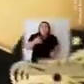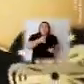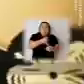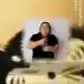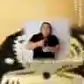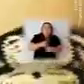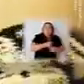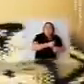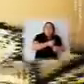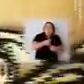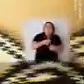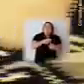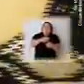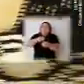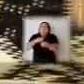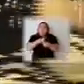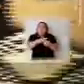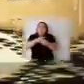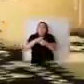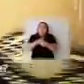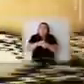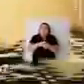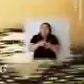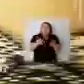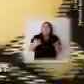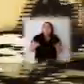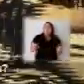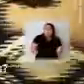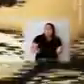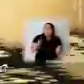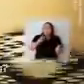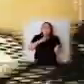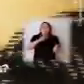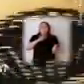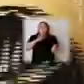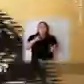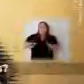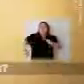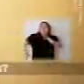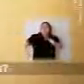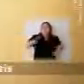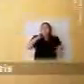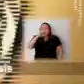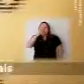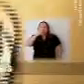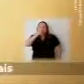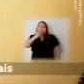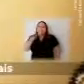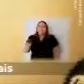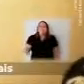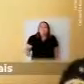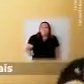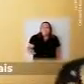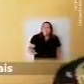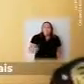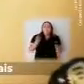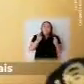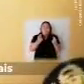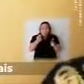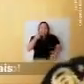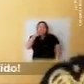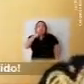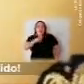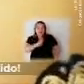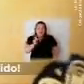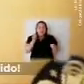que o petróleo Resco daqui E o tanto que as nossas praias são bonitas Eita, mas nós pode ganhar